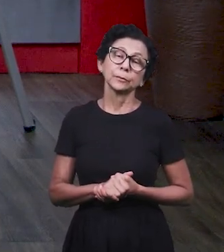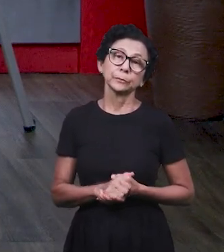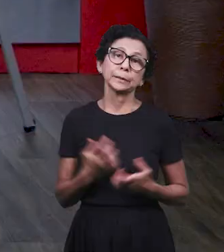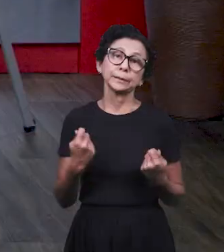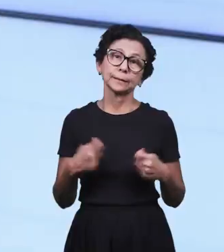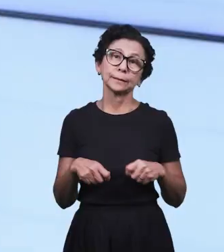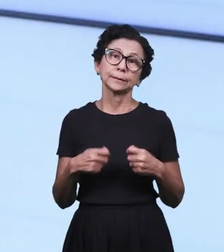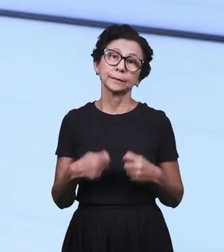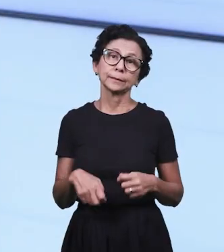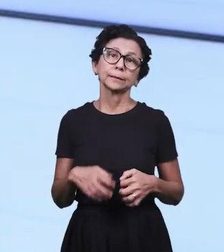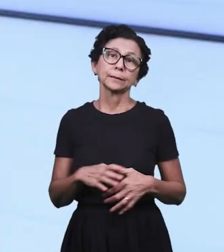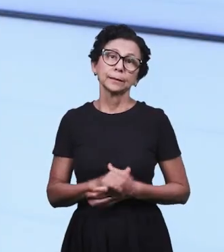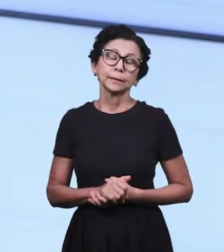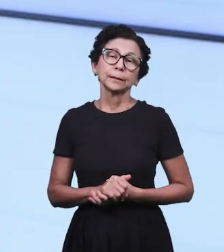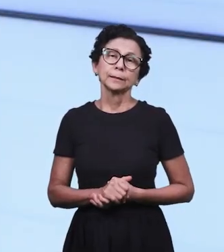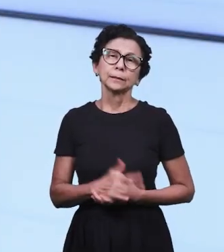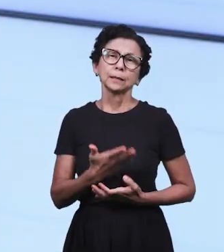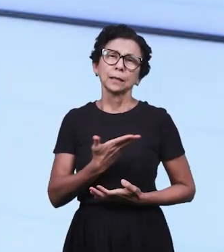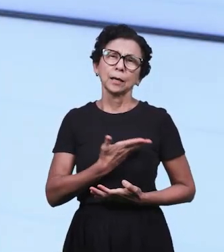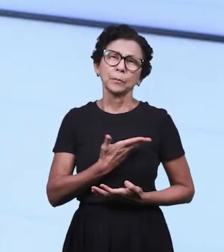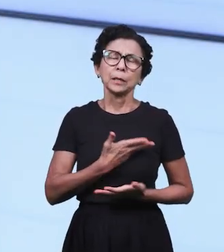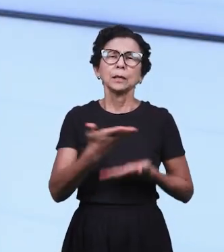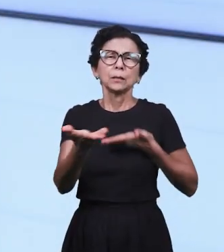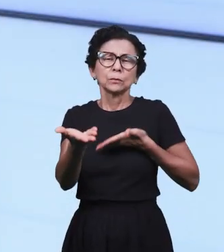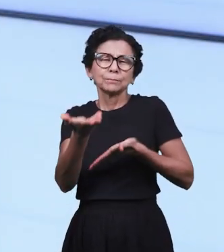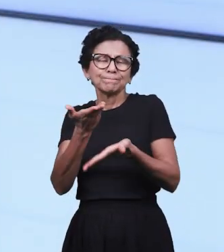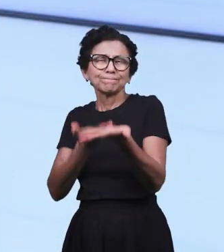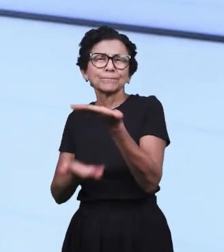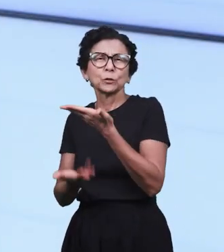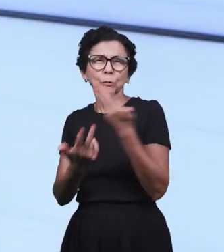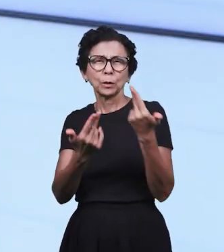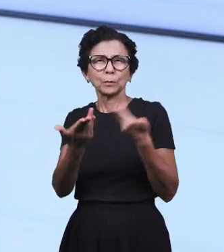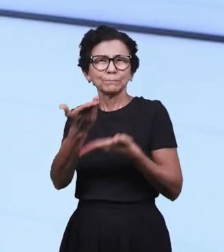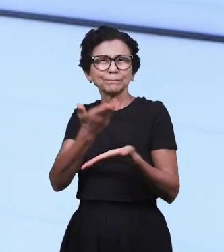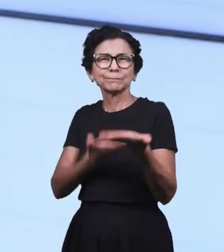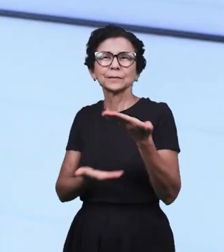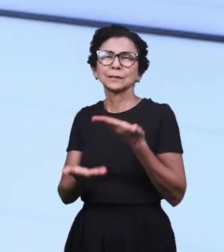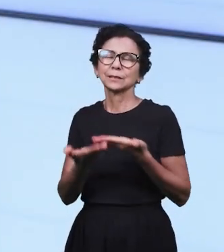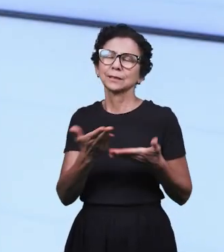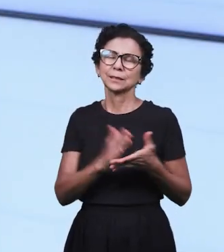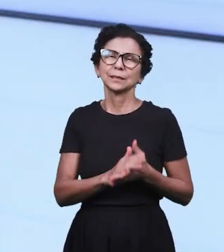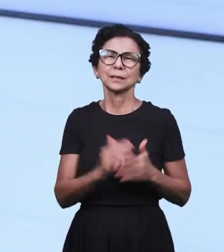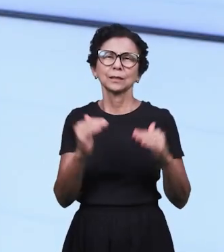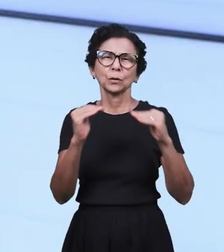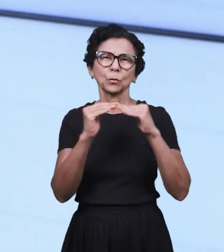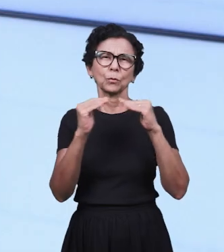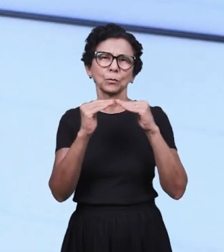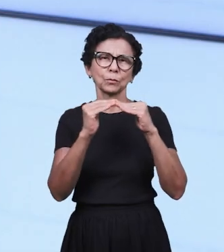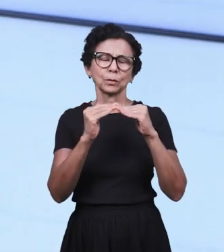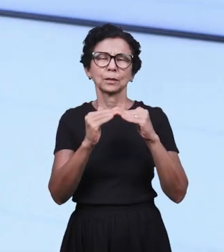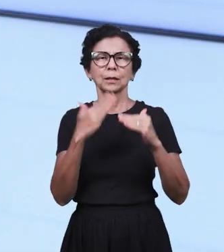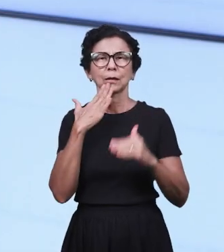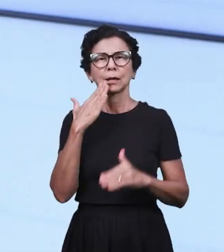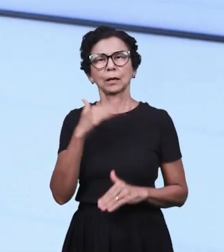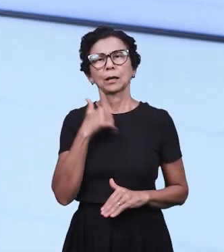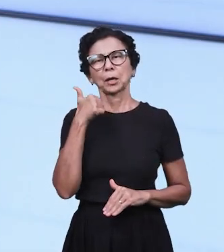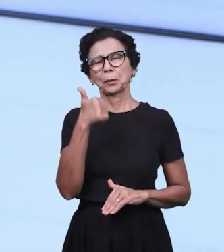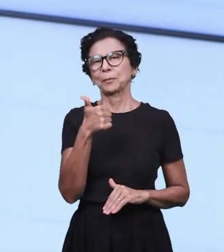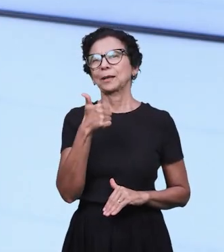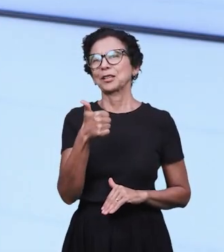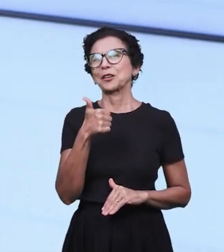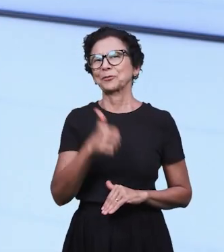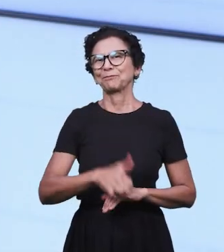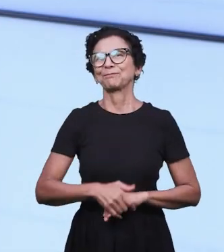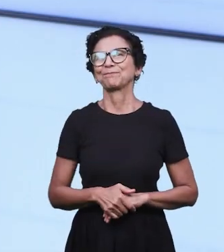resolvida, né, de forma amigável, conduzida de forma amigável, é a melhor maneira de se resolver aí